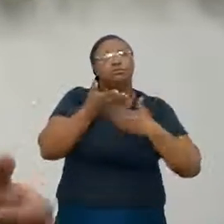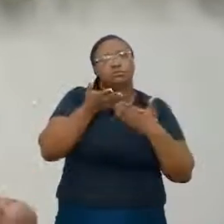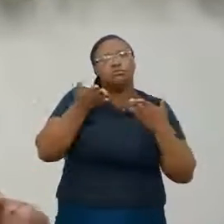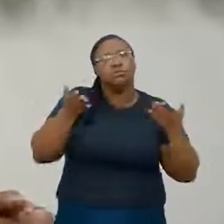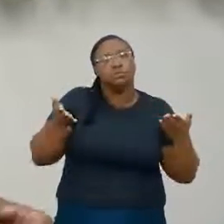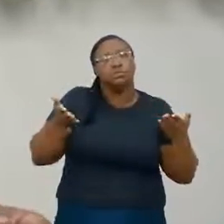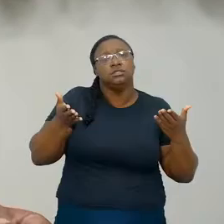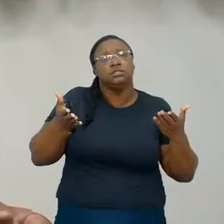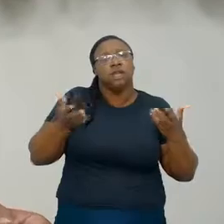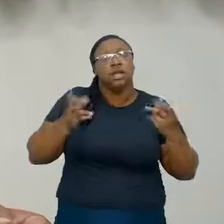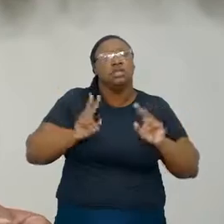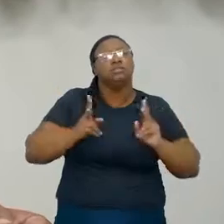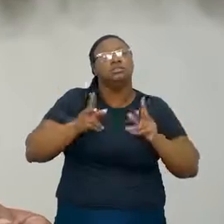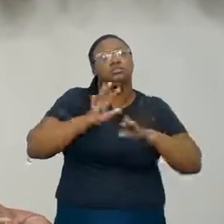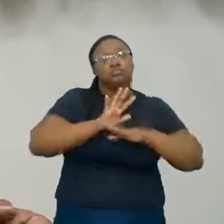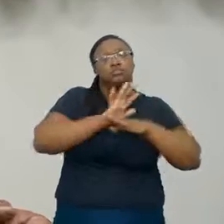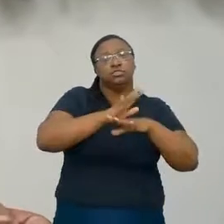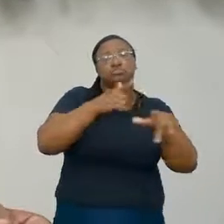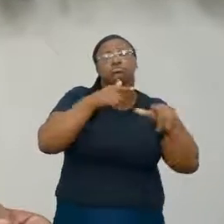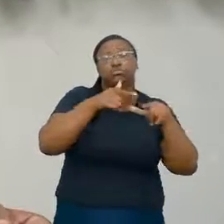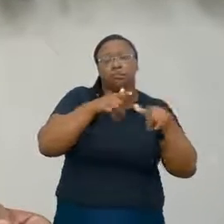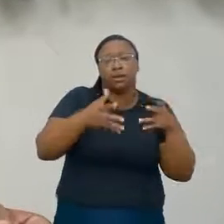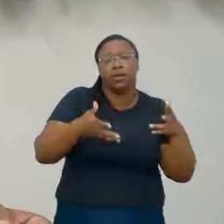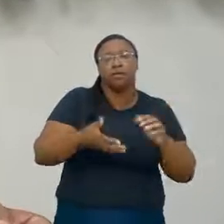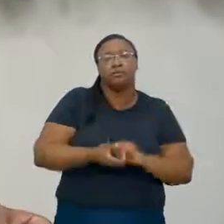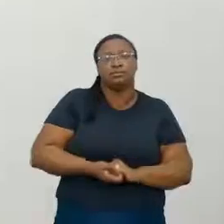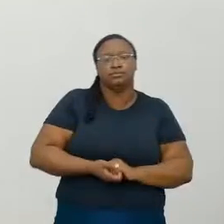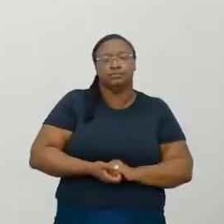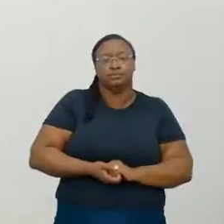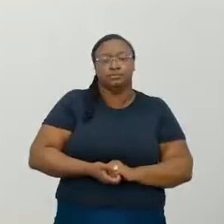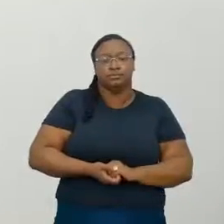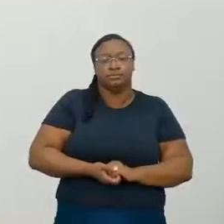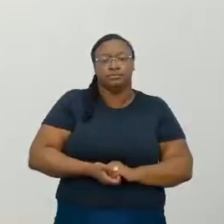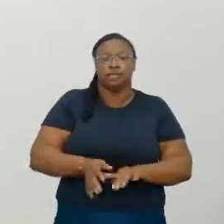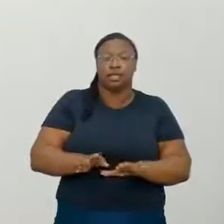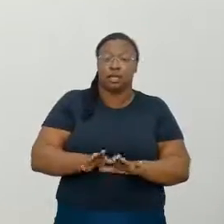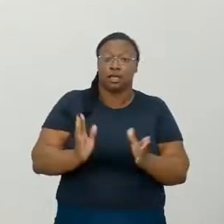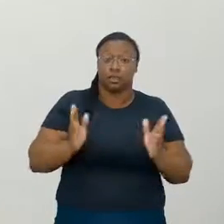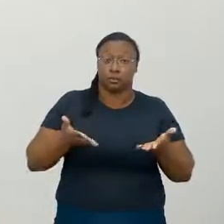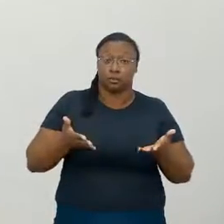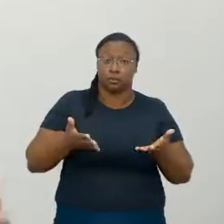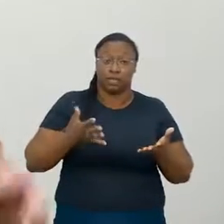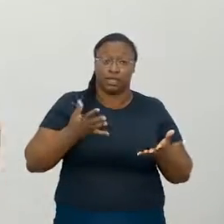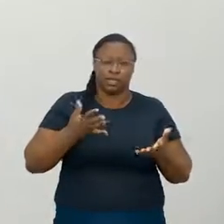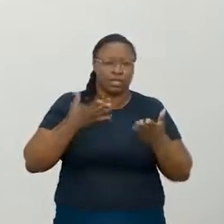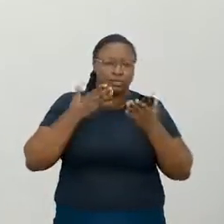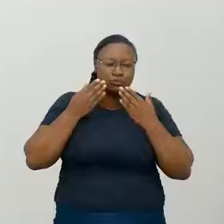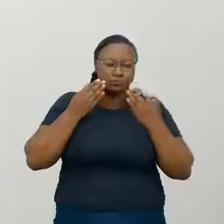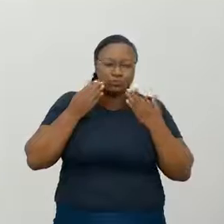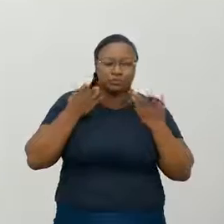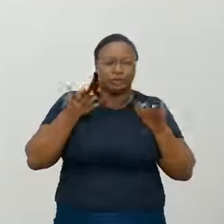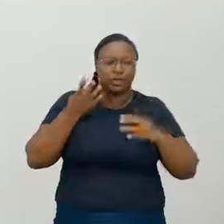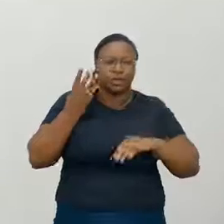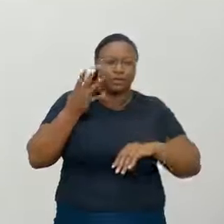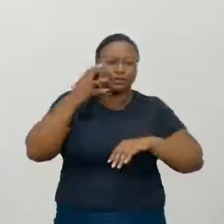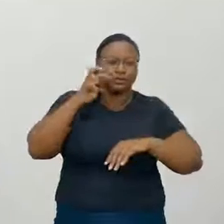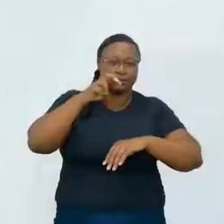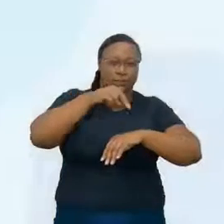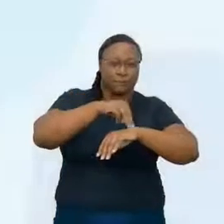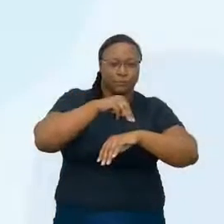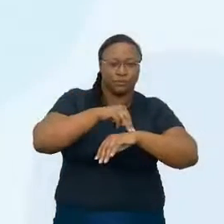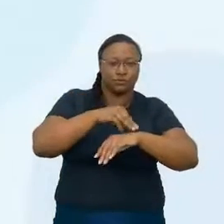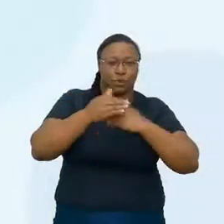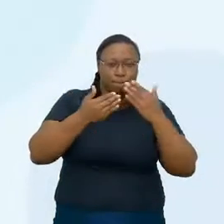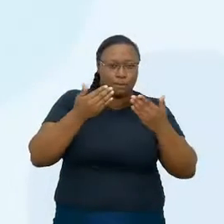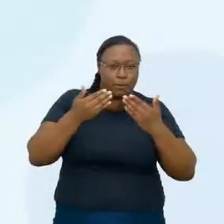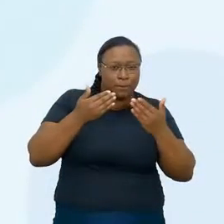espera poder contribuir com o trabalho de vocês. Isso, vamos aproveitar então esse momento do desdobramento, né? Os nossos 45 minutos aqui de conversa, a